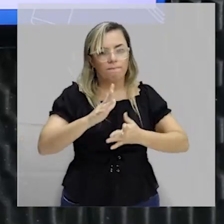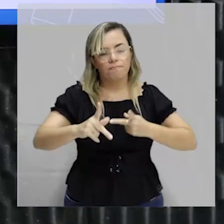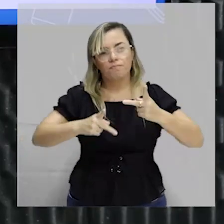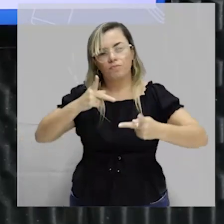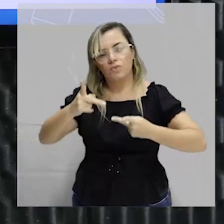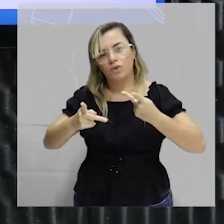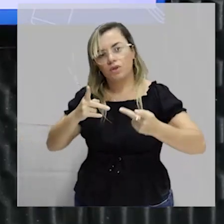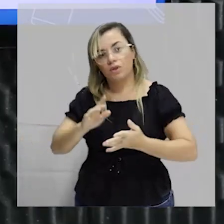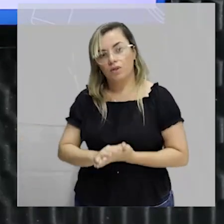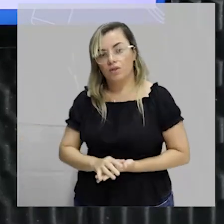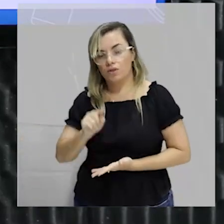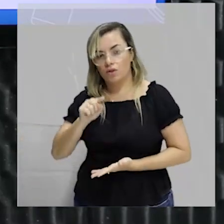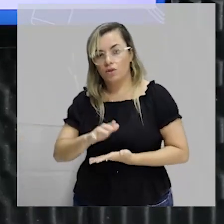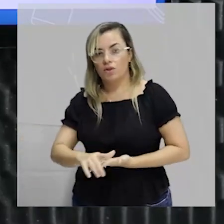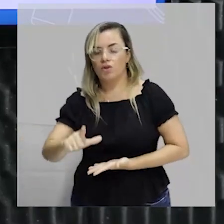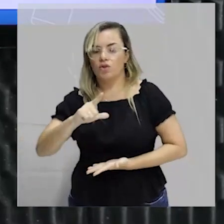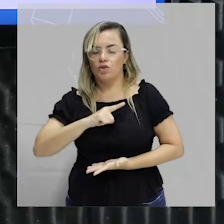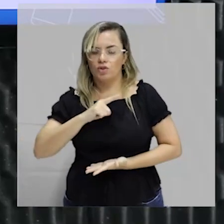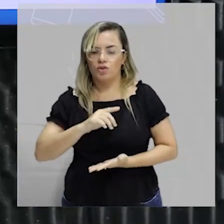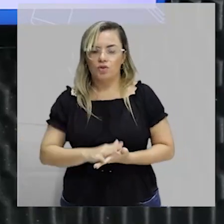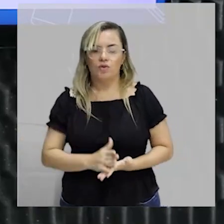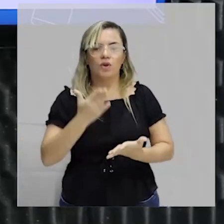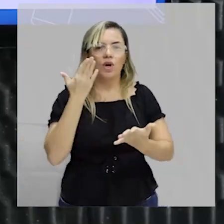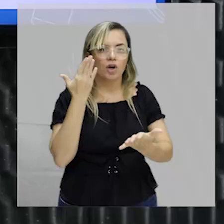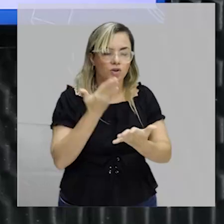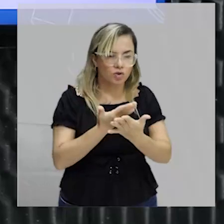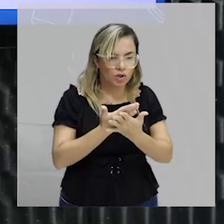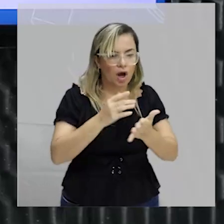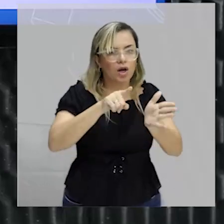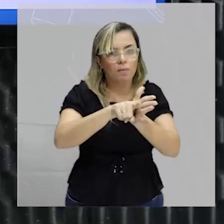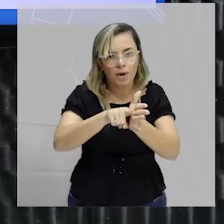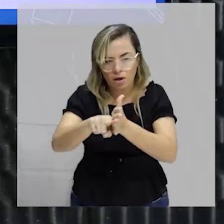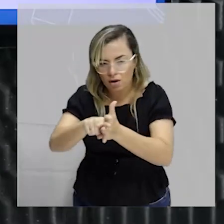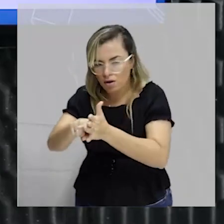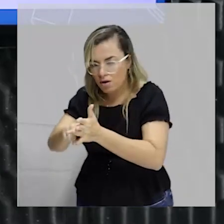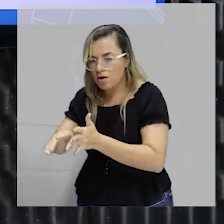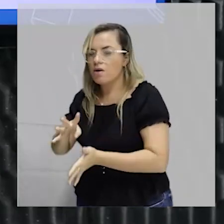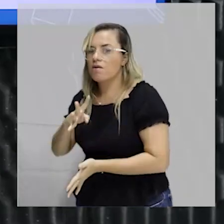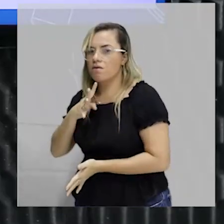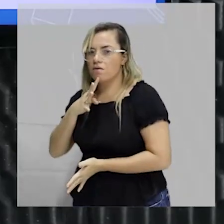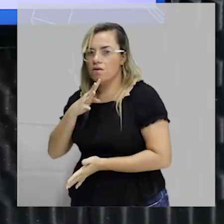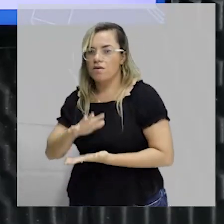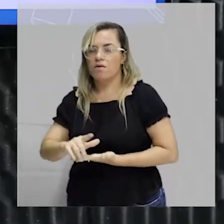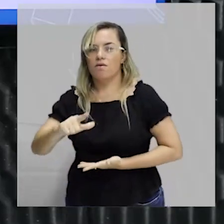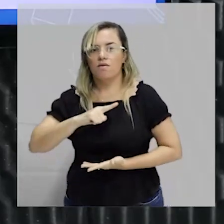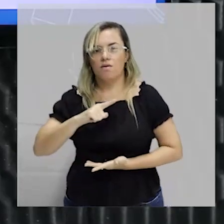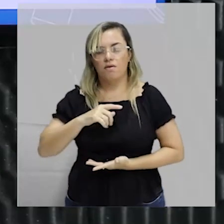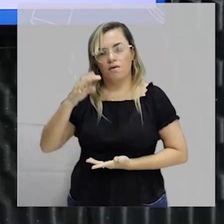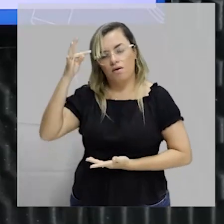se eu tiver conhecimento de causa. Se eu conhecer, depois que eu tenho esse conhecimento de